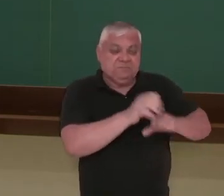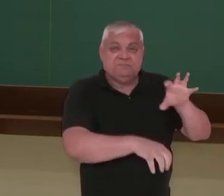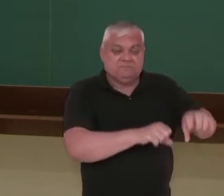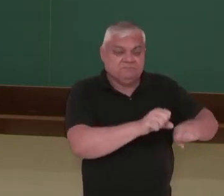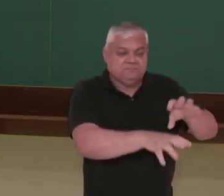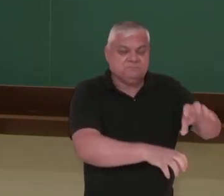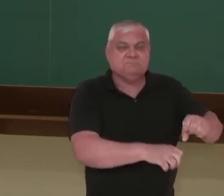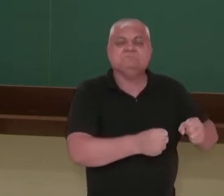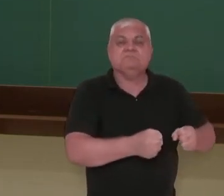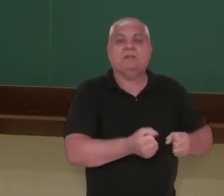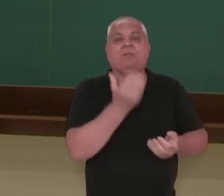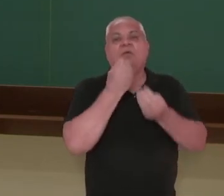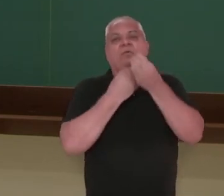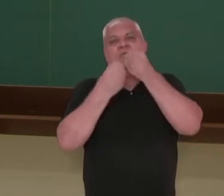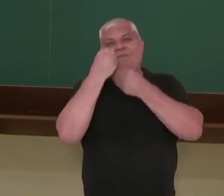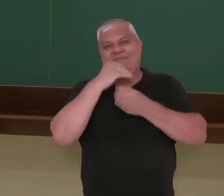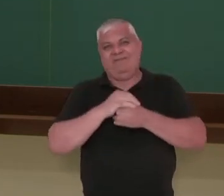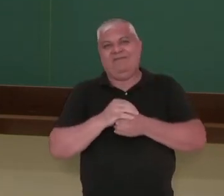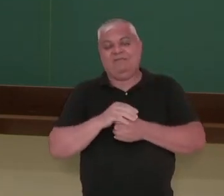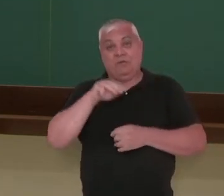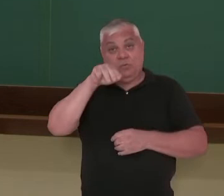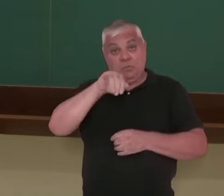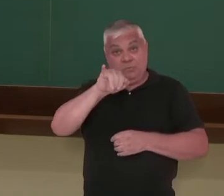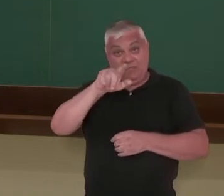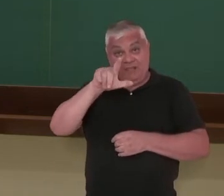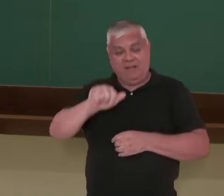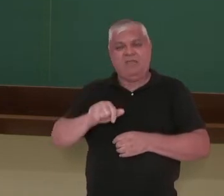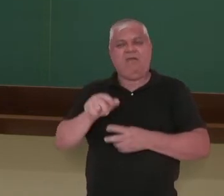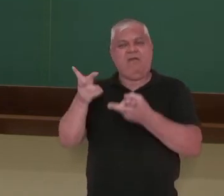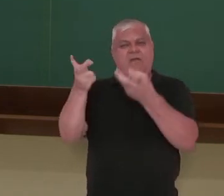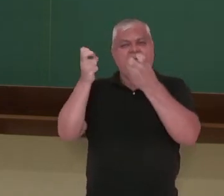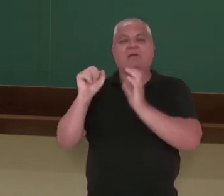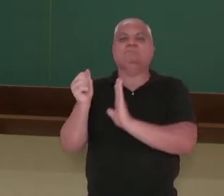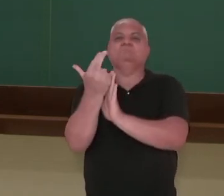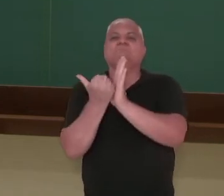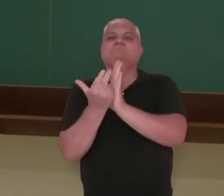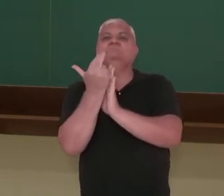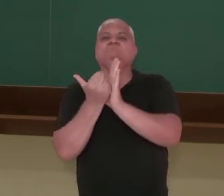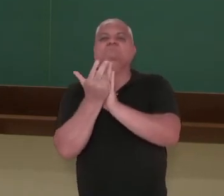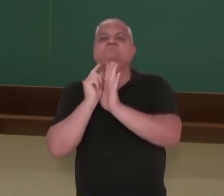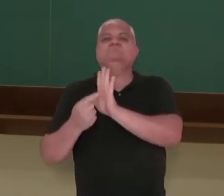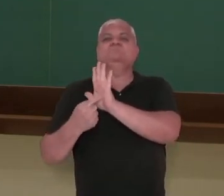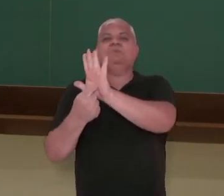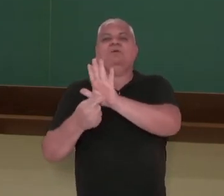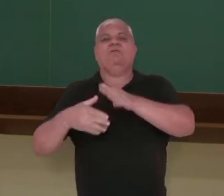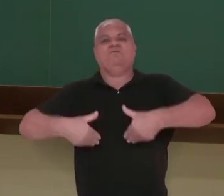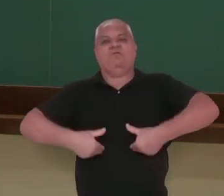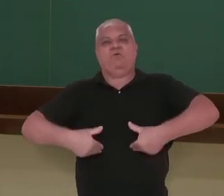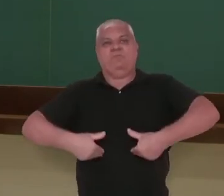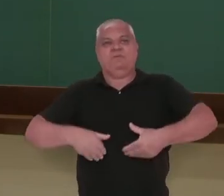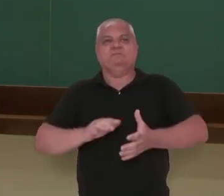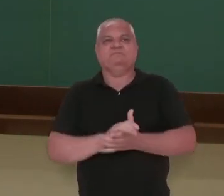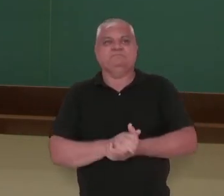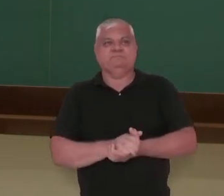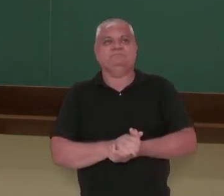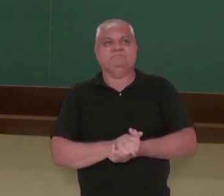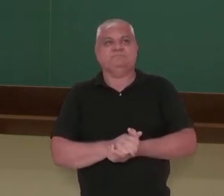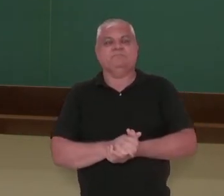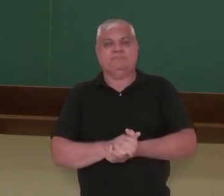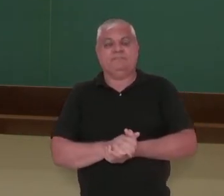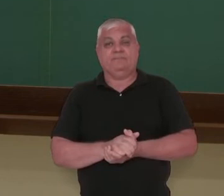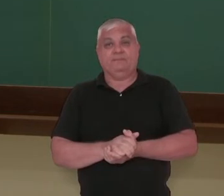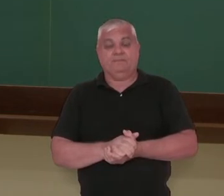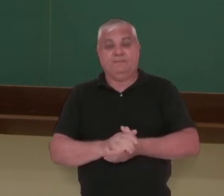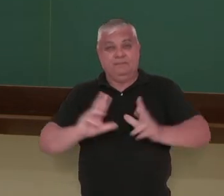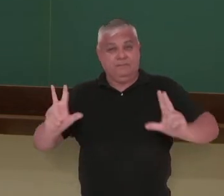Eles pegavam para se alimentar. E Millet retrata essa realidade que está acontecendo, a fome dentro do campo. E em Paris